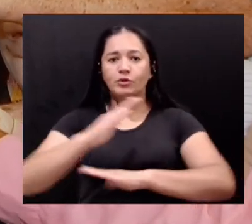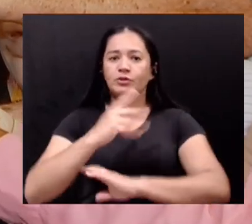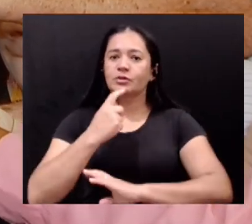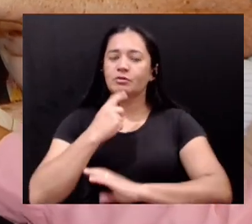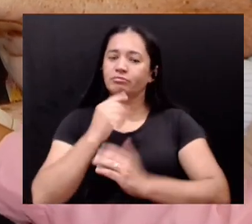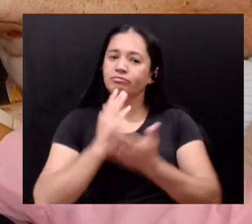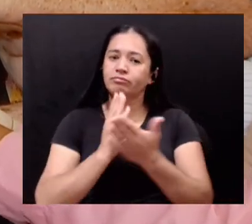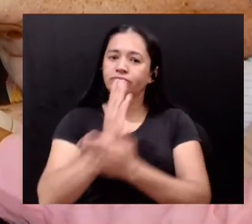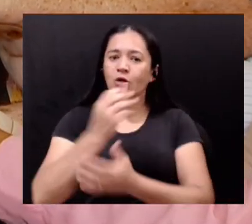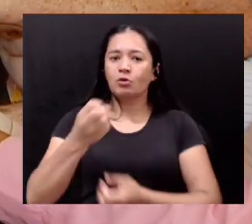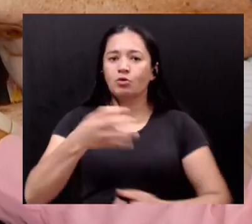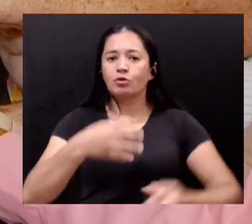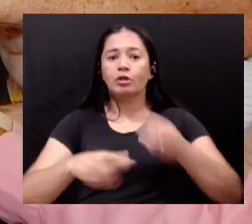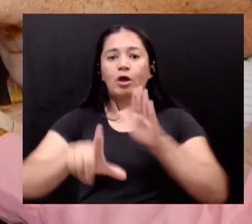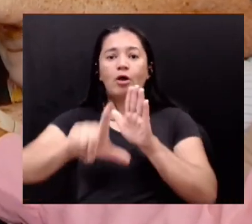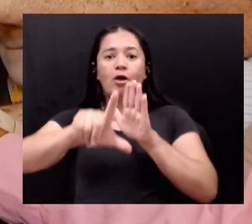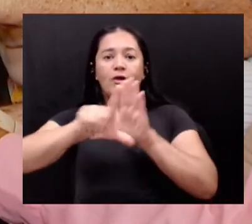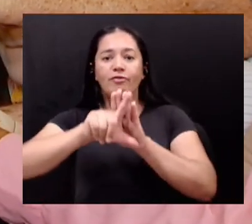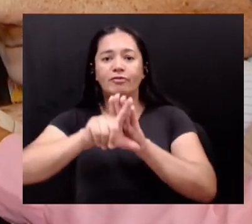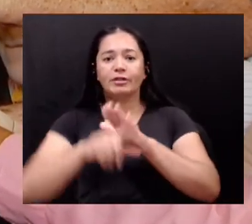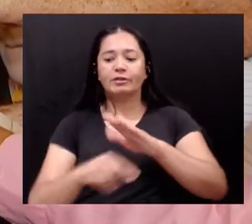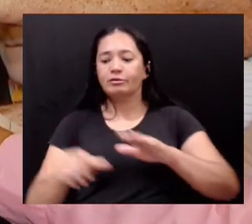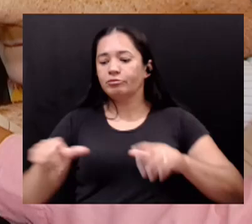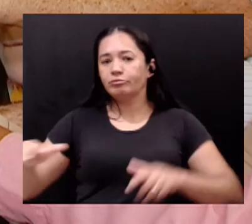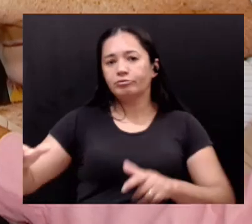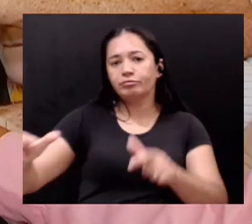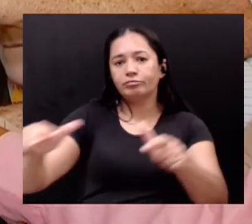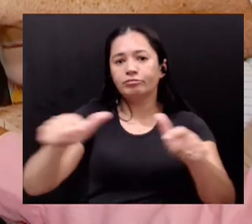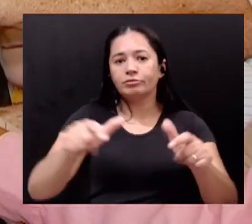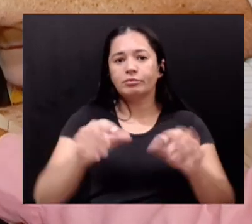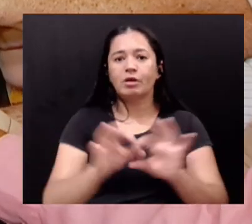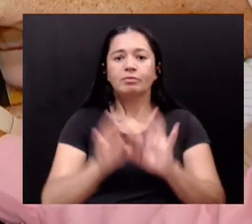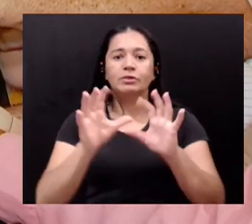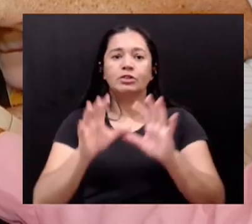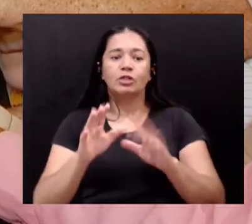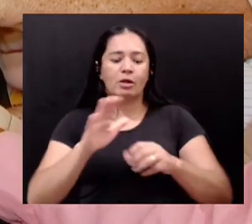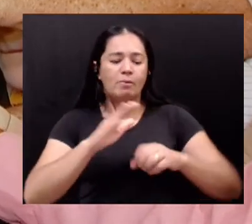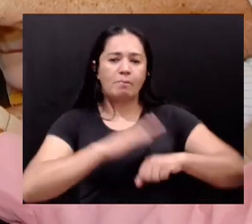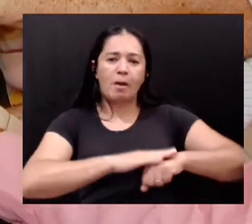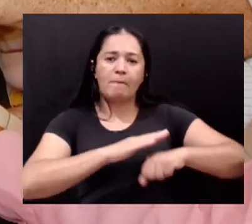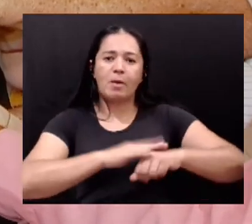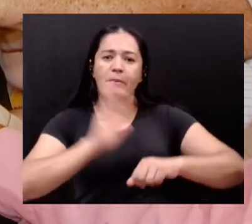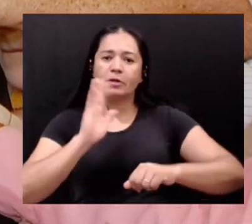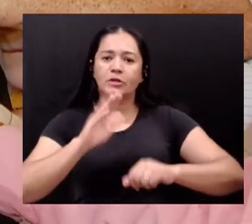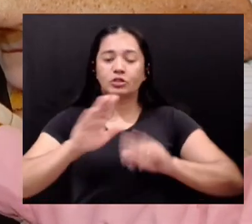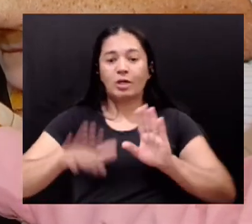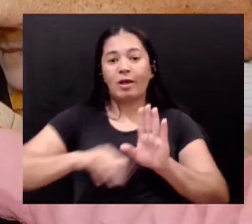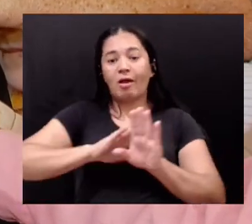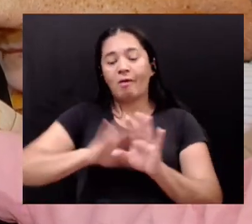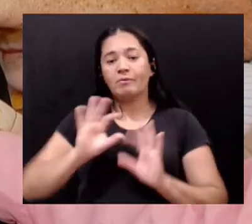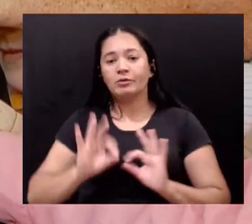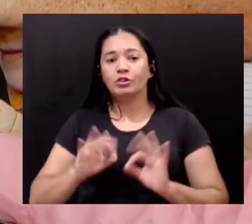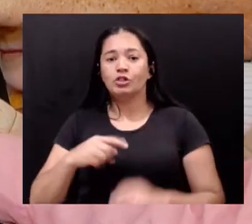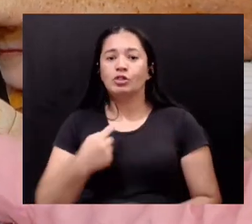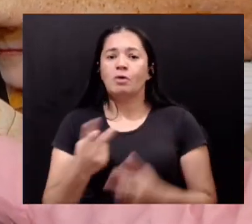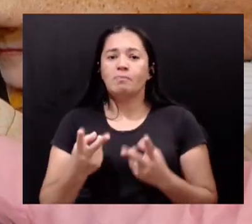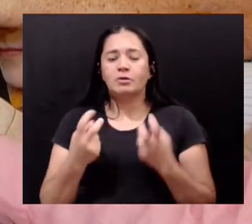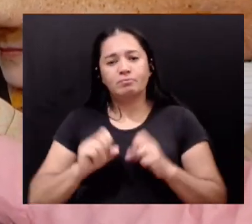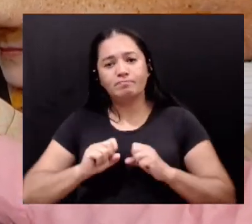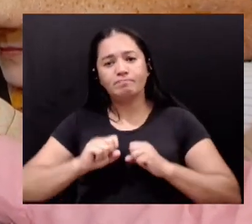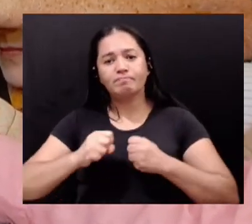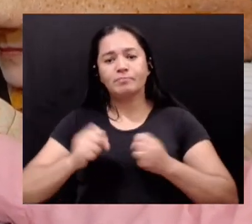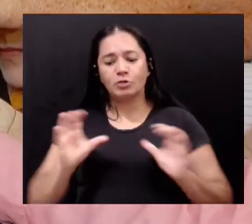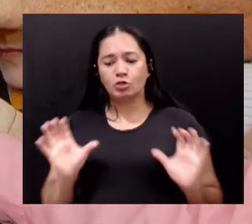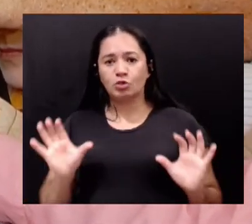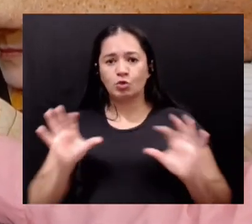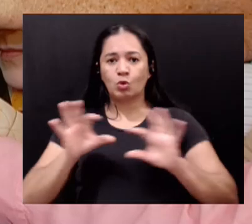de zoneamento que permitem a implantação de tudo aquilo que foi planejado para a área. Então a gente percebe um esforço conjunto e claro que no